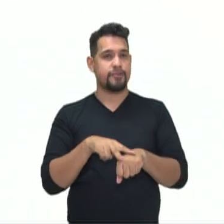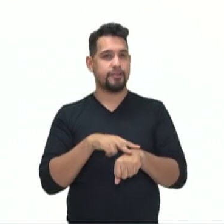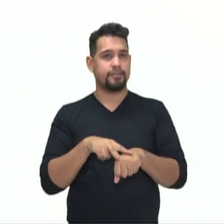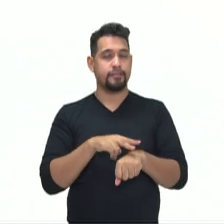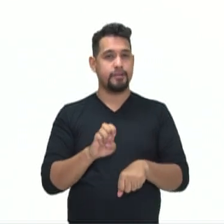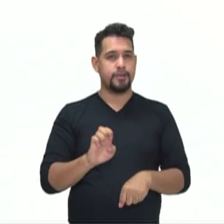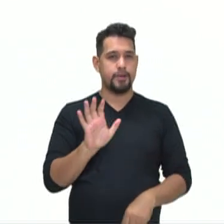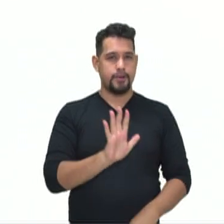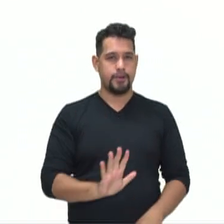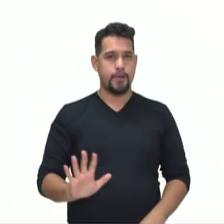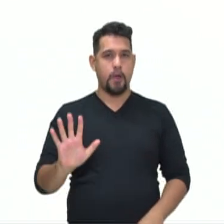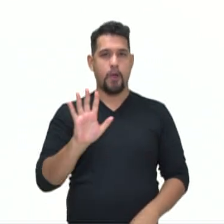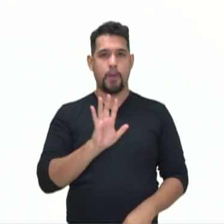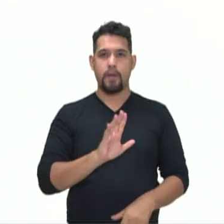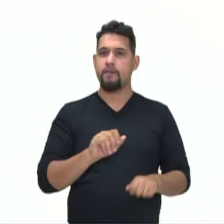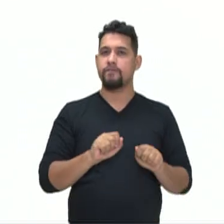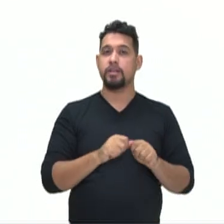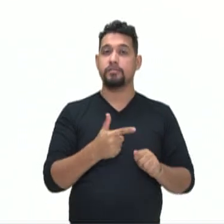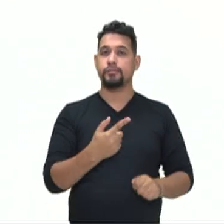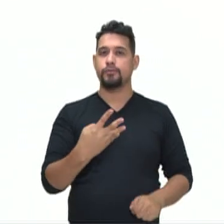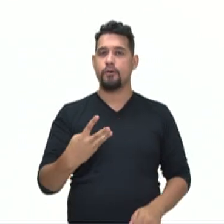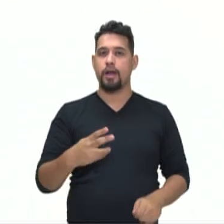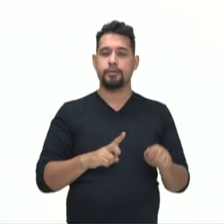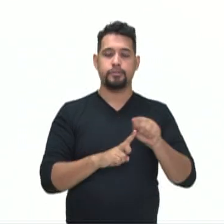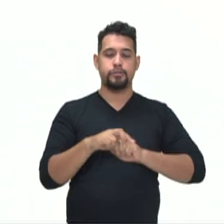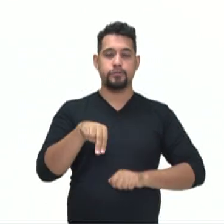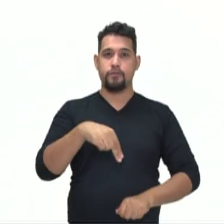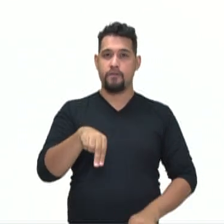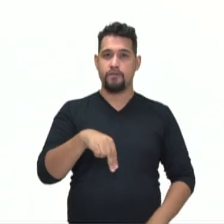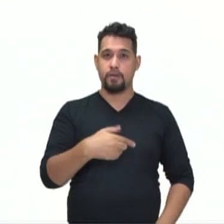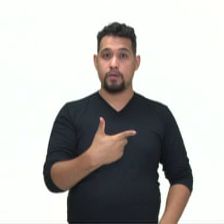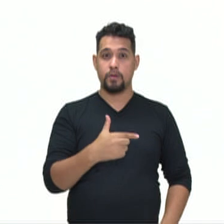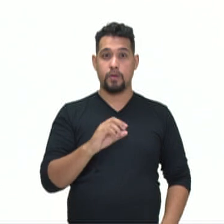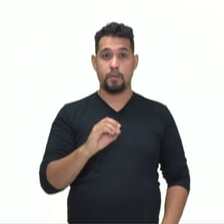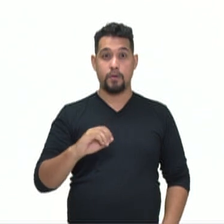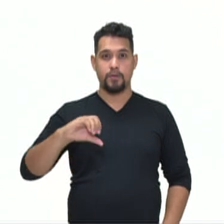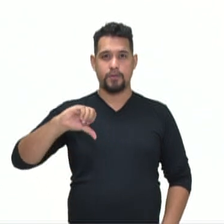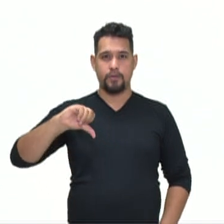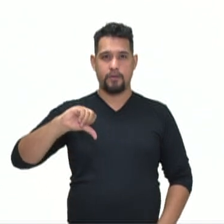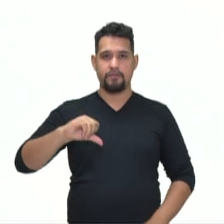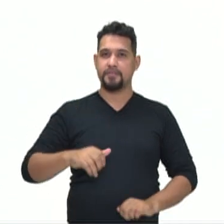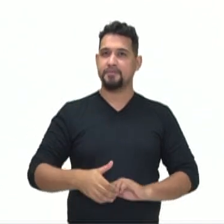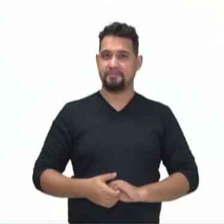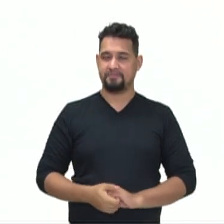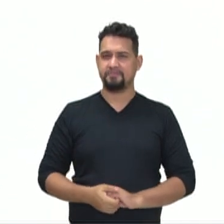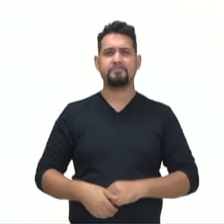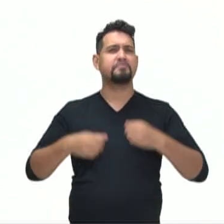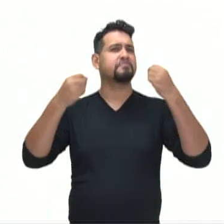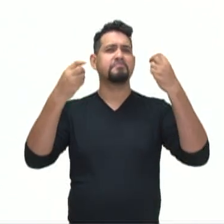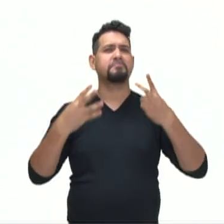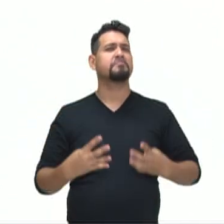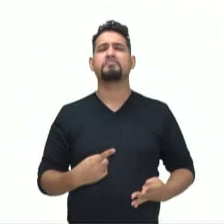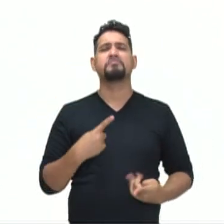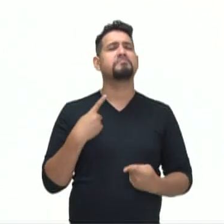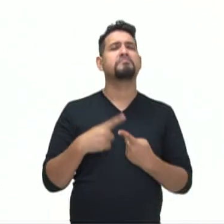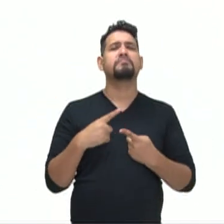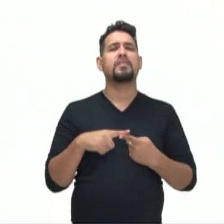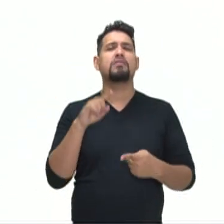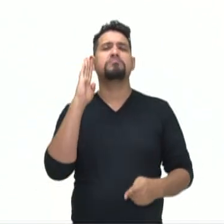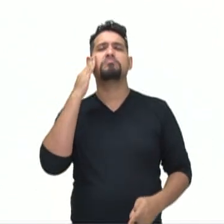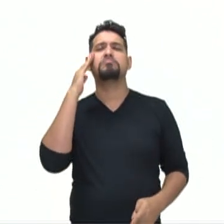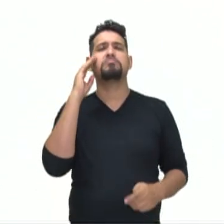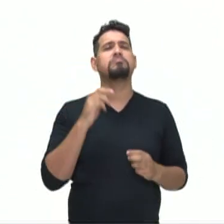Por redação publicada em 24 de novembro de 2009. Olha que já faz tempo. Explique o porquê você entendeu